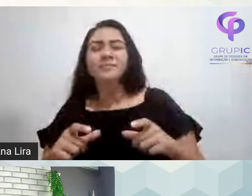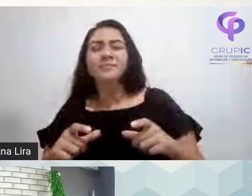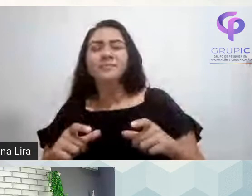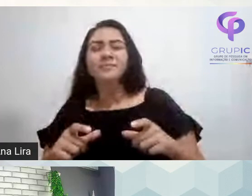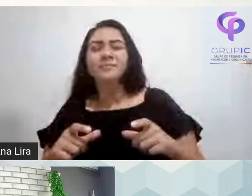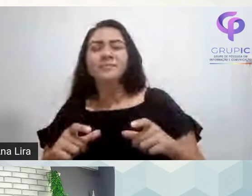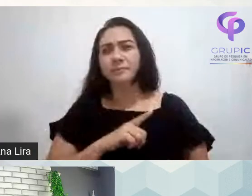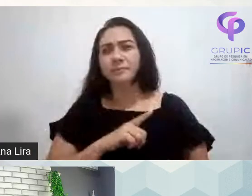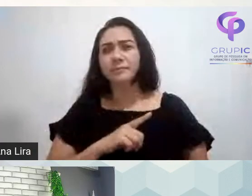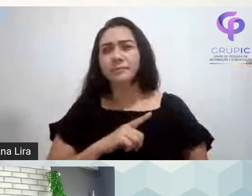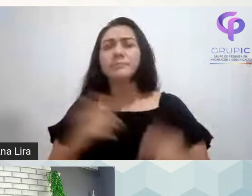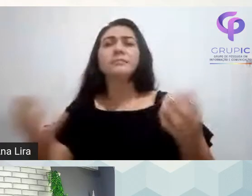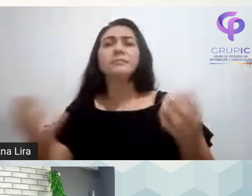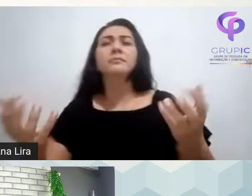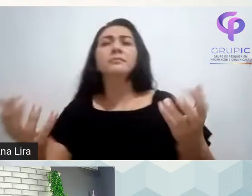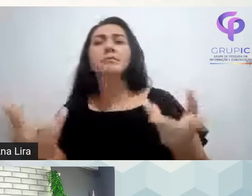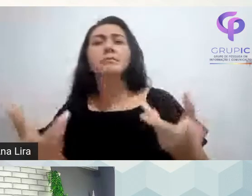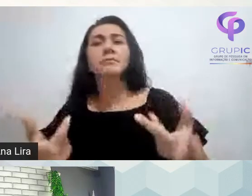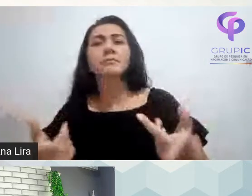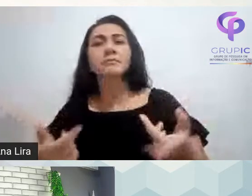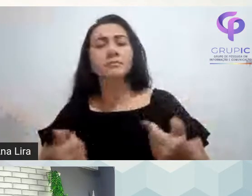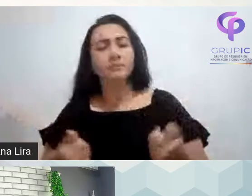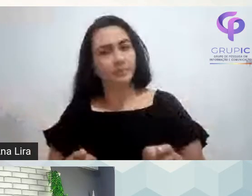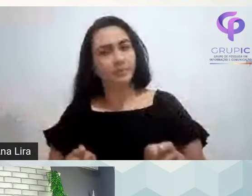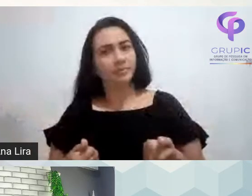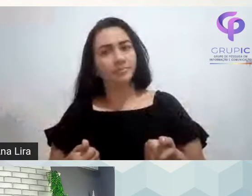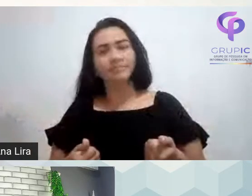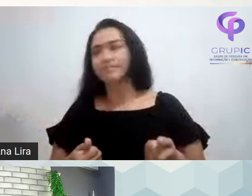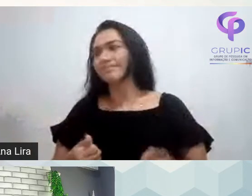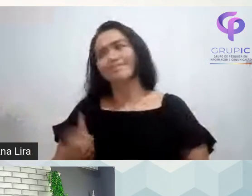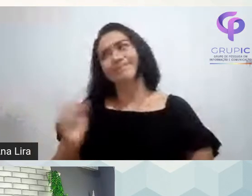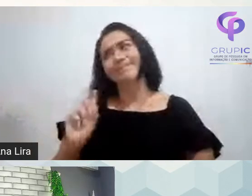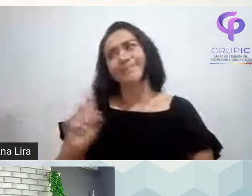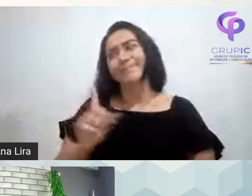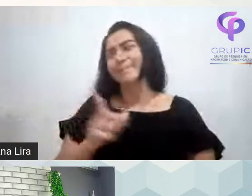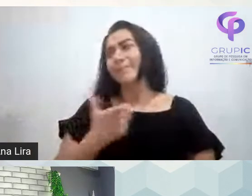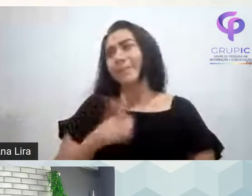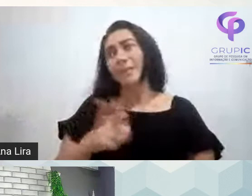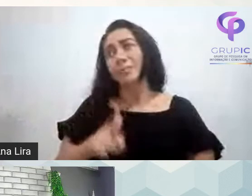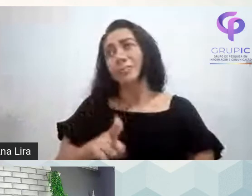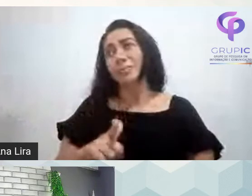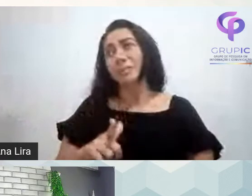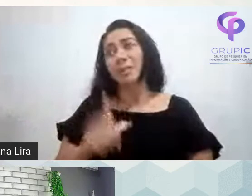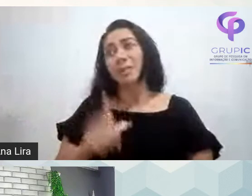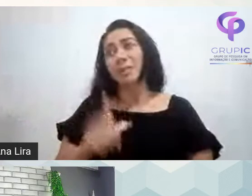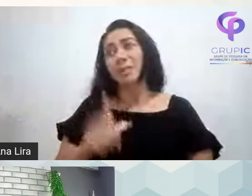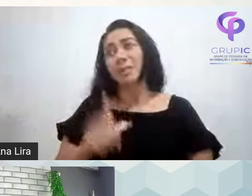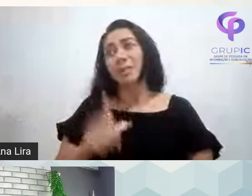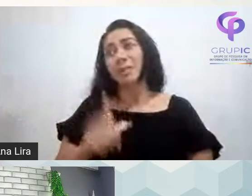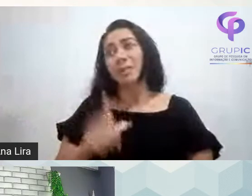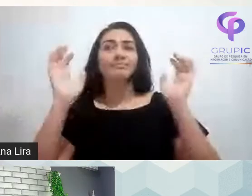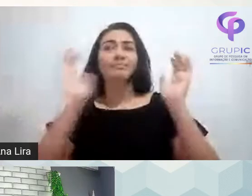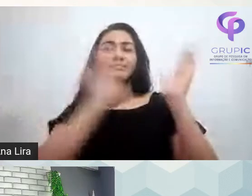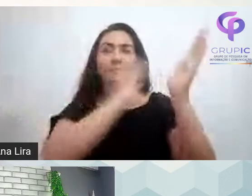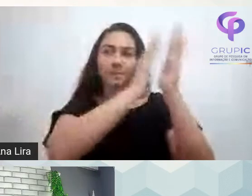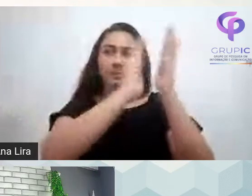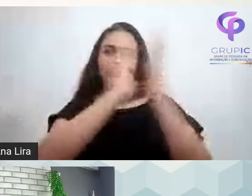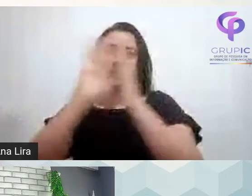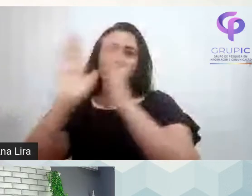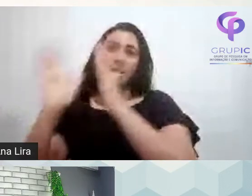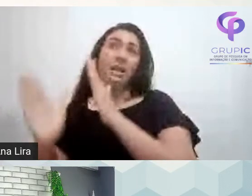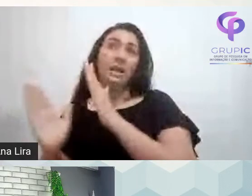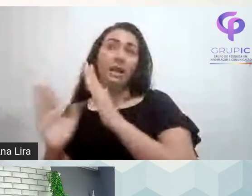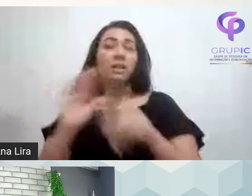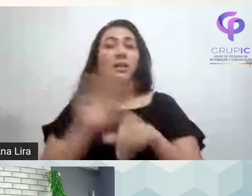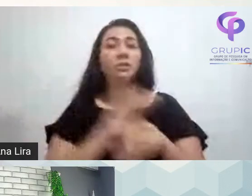espaços que contenham oficinas, o auditório, até porque essas localidades, geralmente o